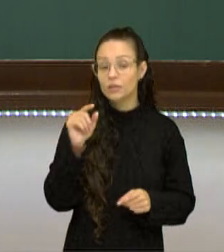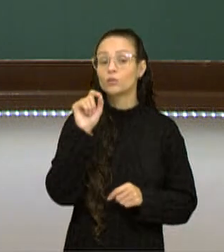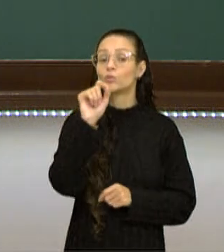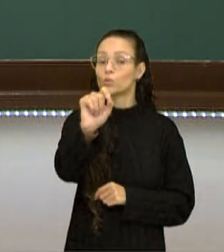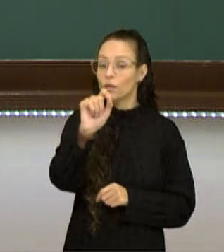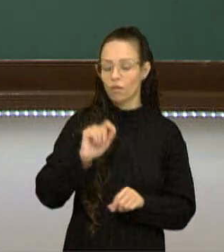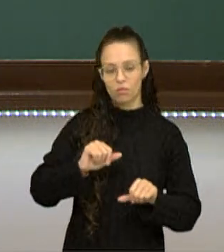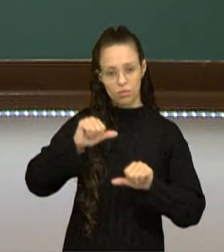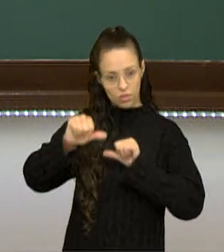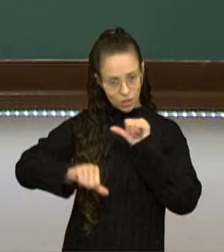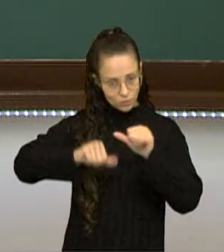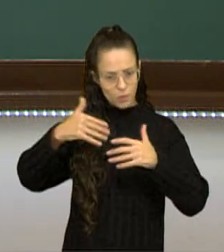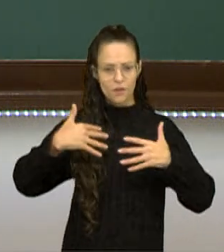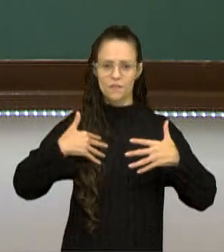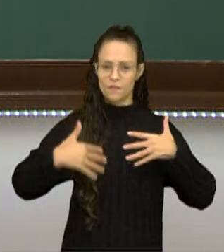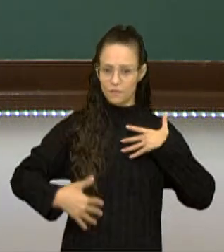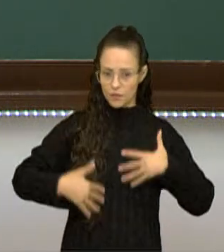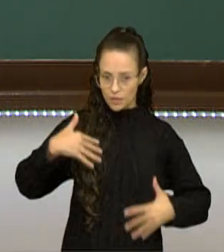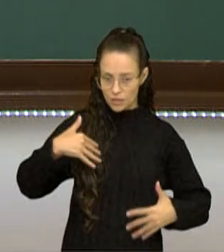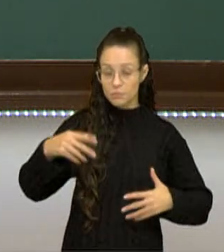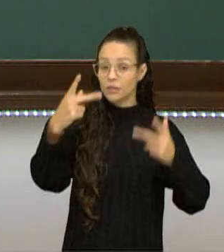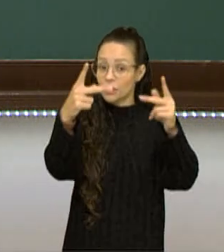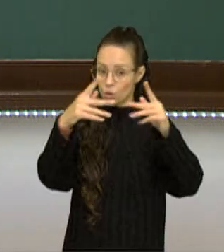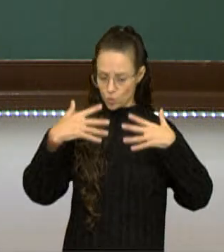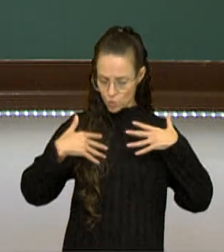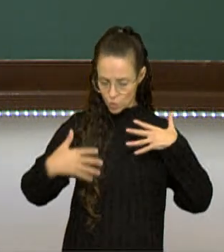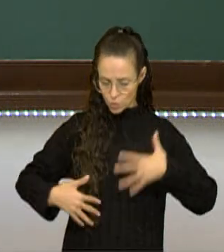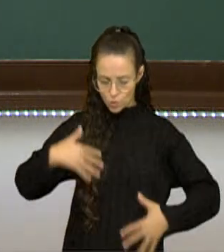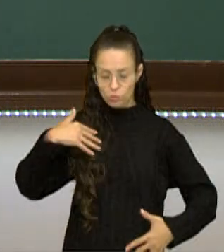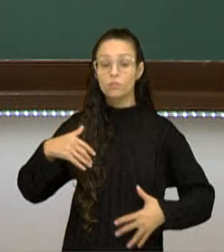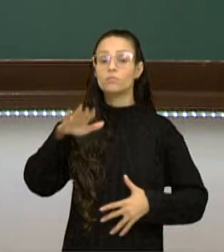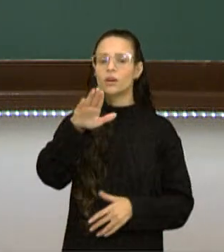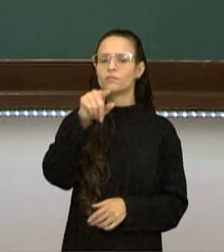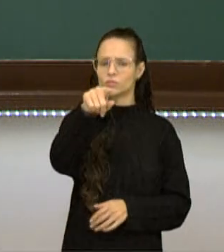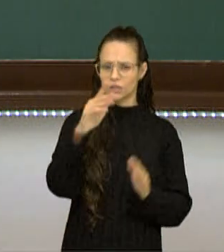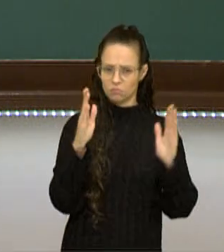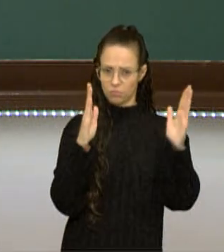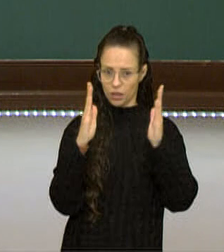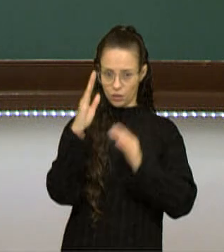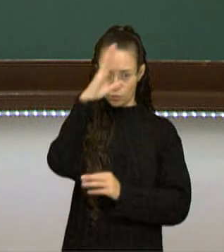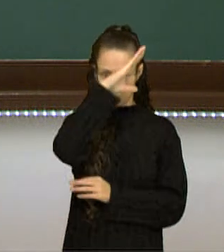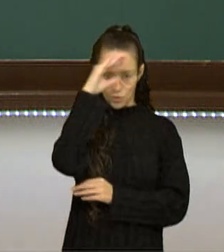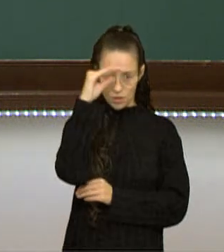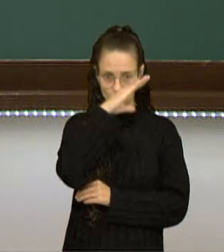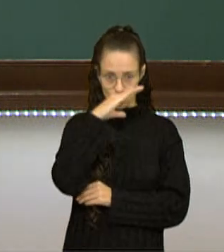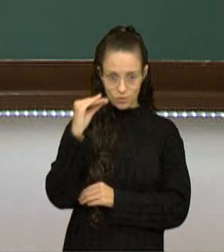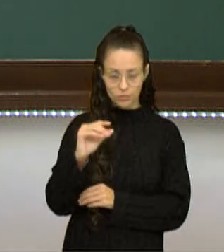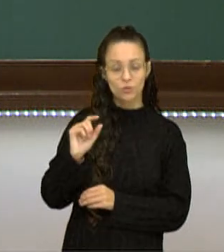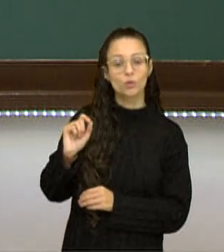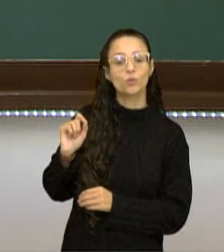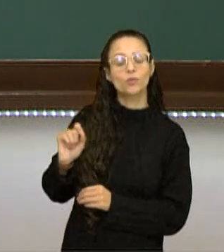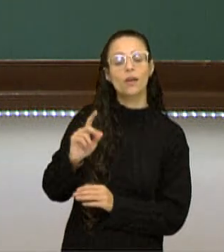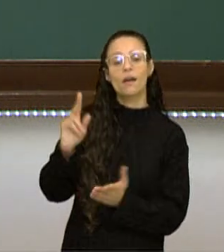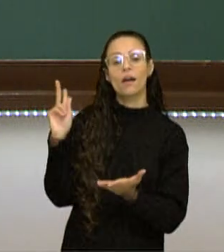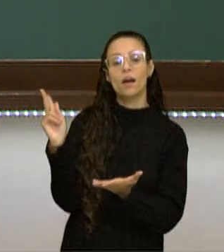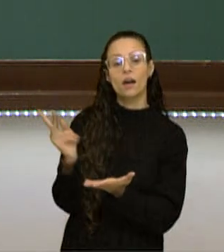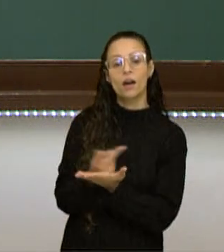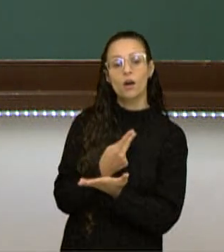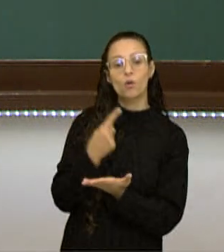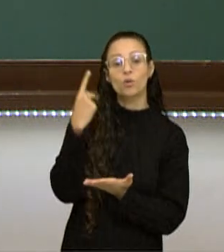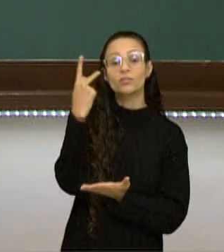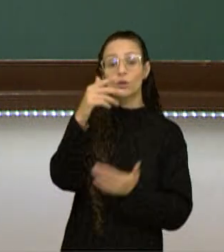das transformações físicas no seu corpo, quando você está na adolescência, a configuração dos